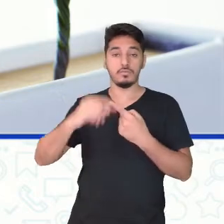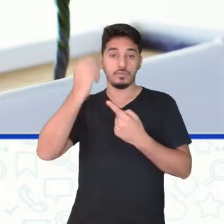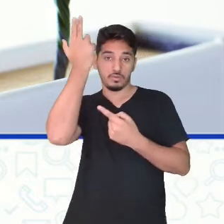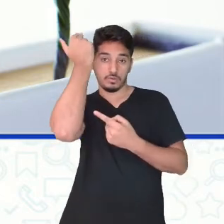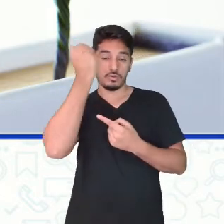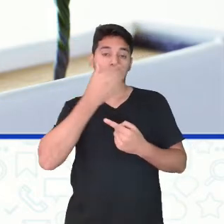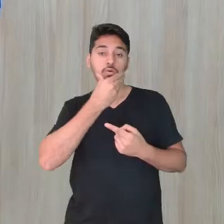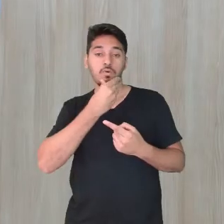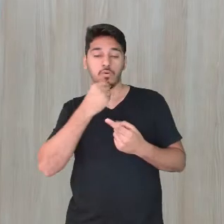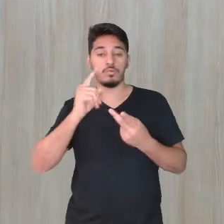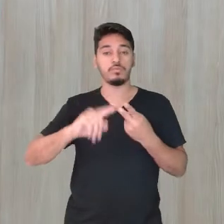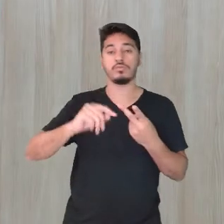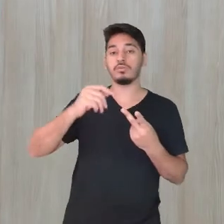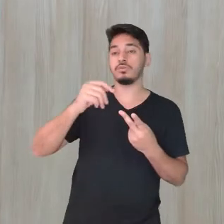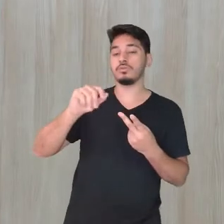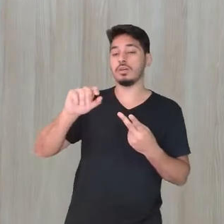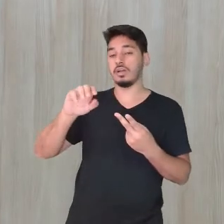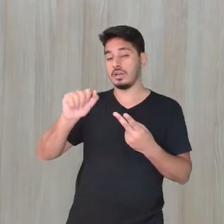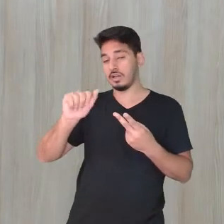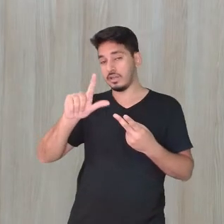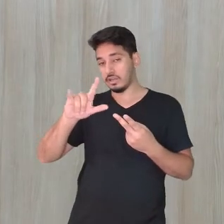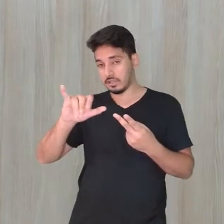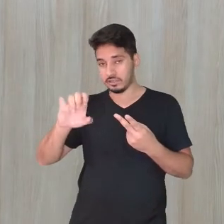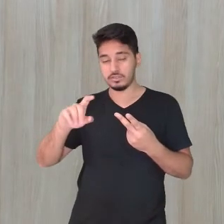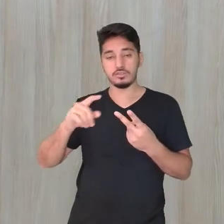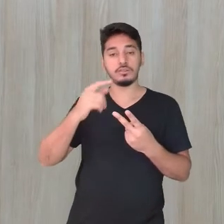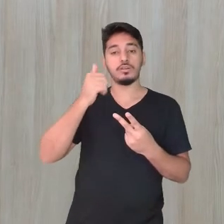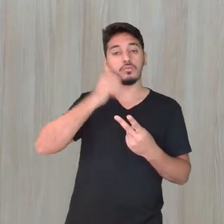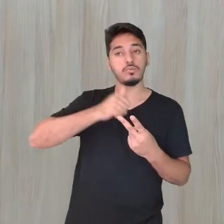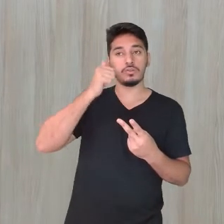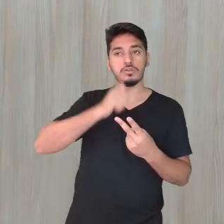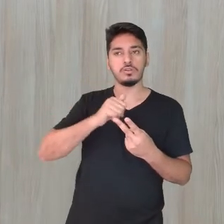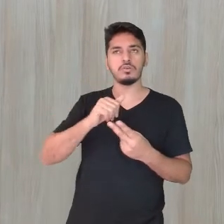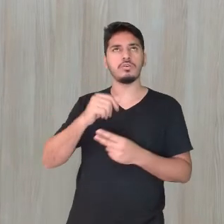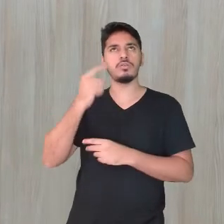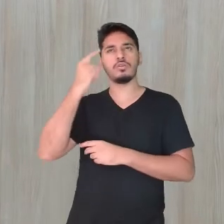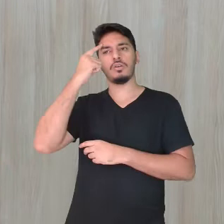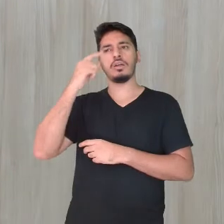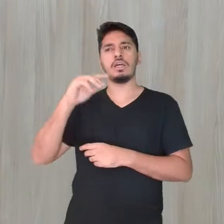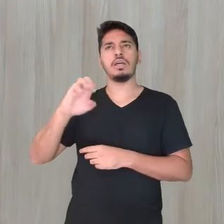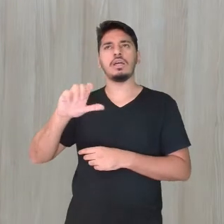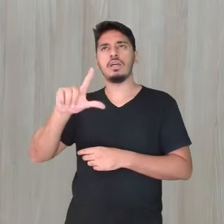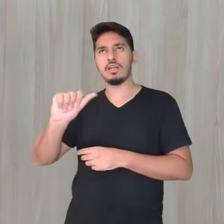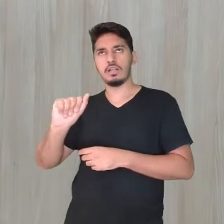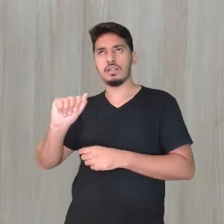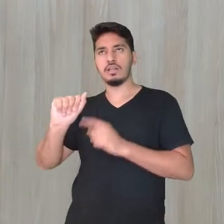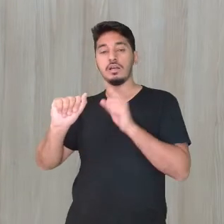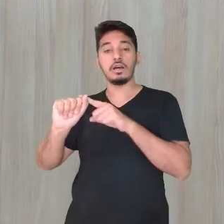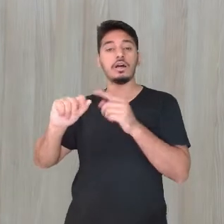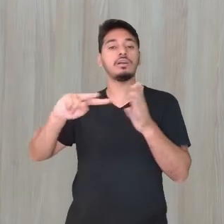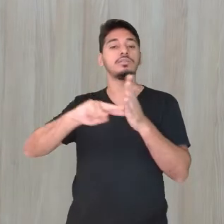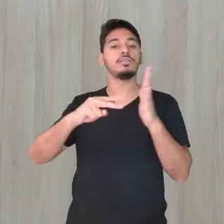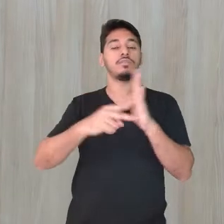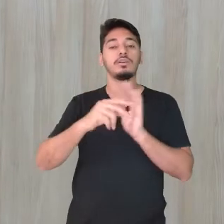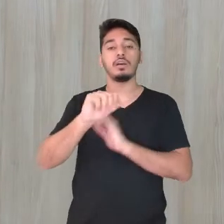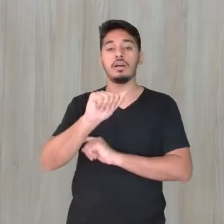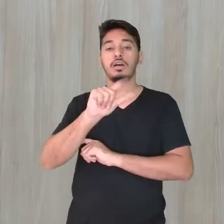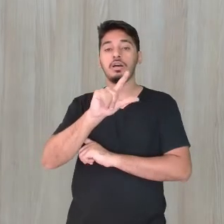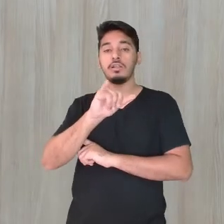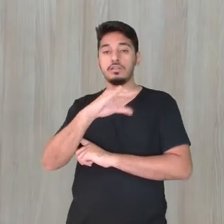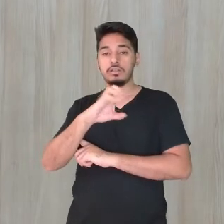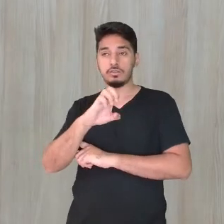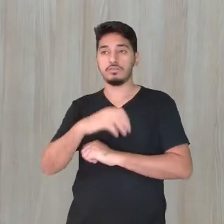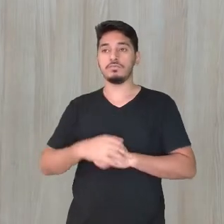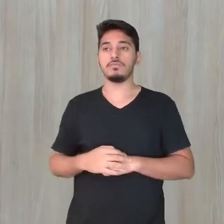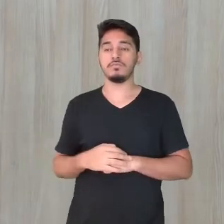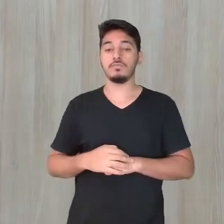feminina. Então, quando eu uso ela, nesse contexto, eu facilmente identifico de que ela se refere a Alice, né? Mas, ó, o